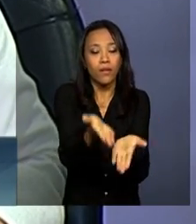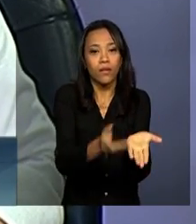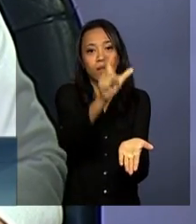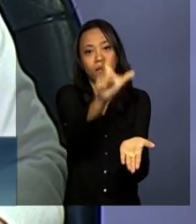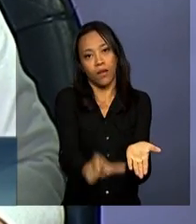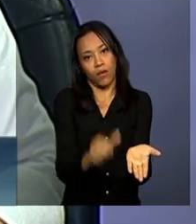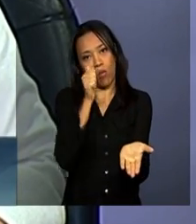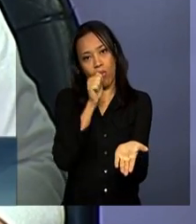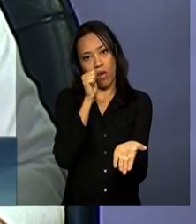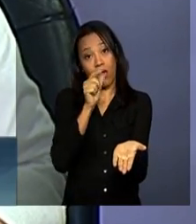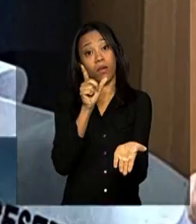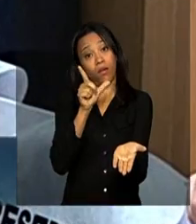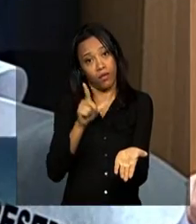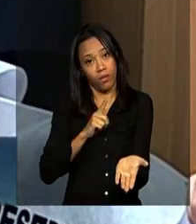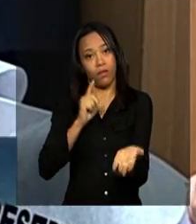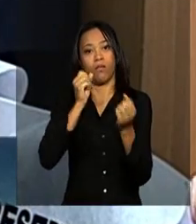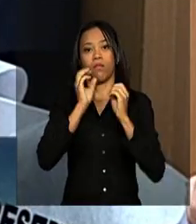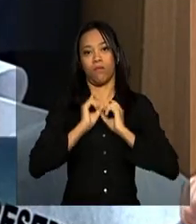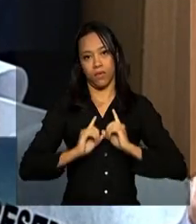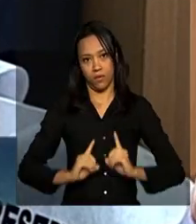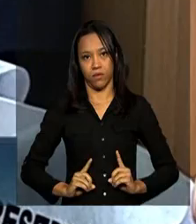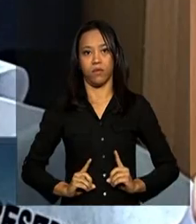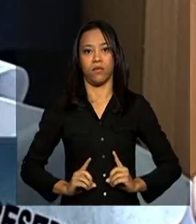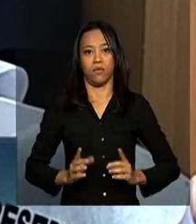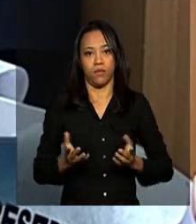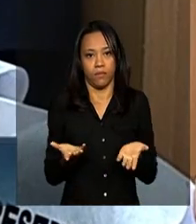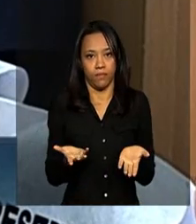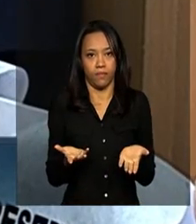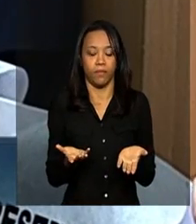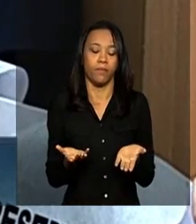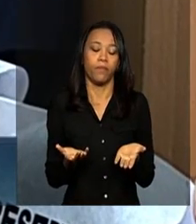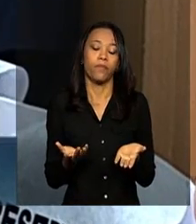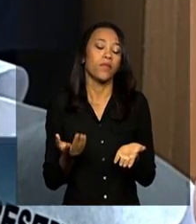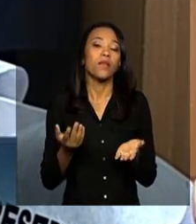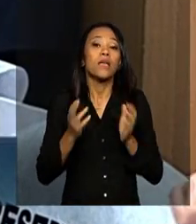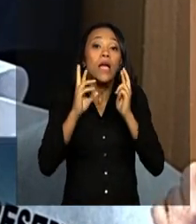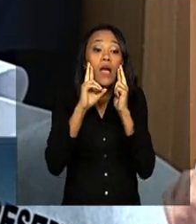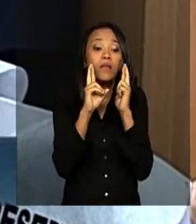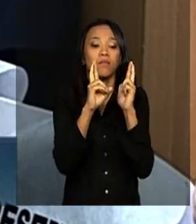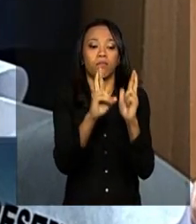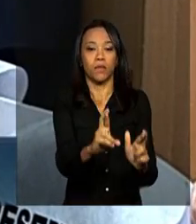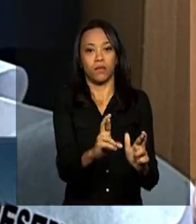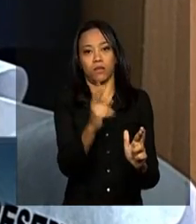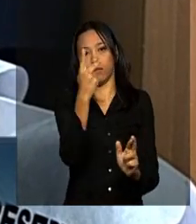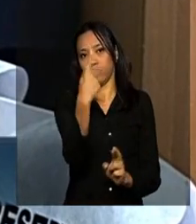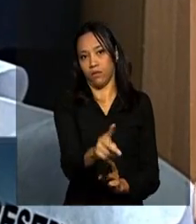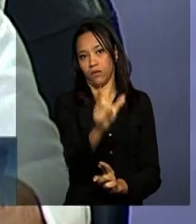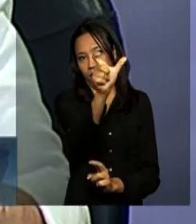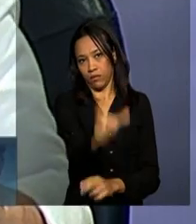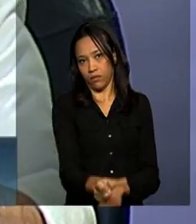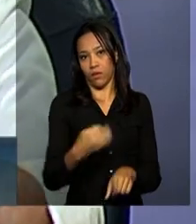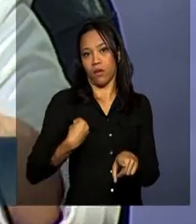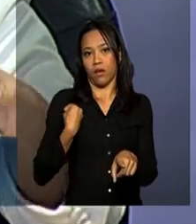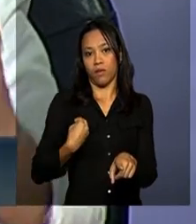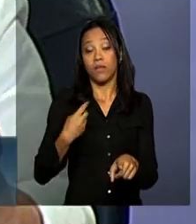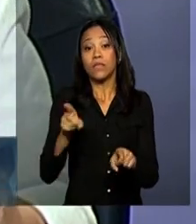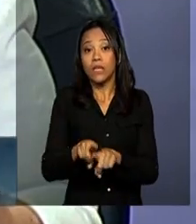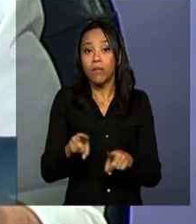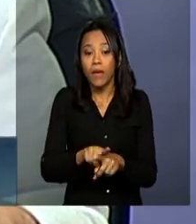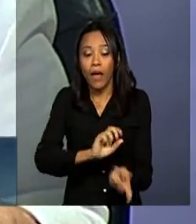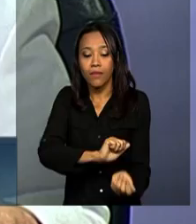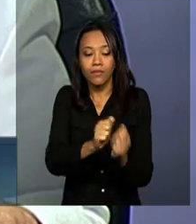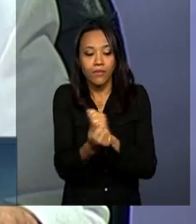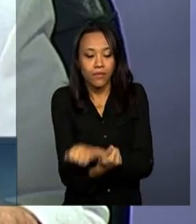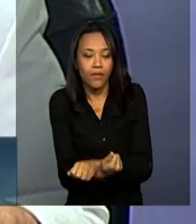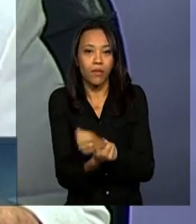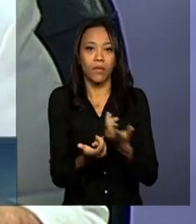a mulher com deficiência. As peculiaridades e o equipamento adequado,